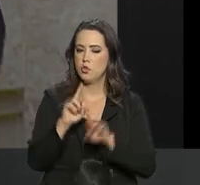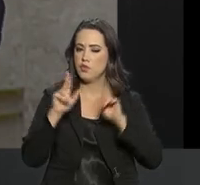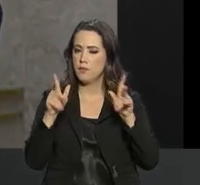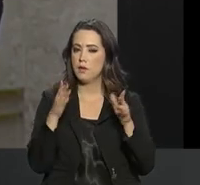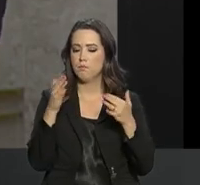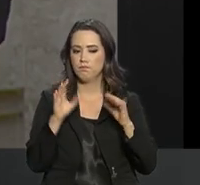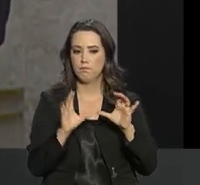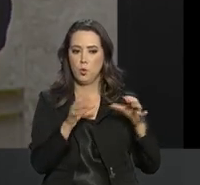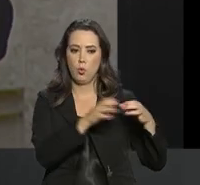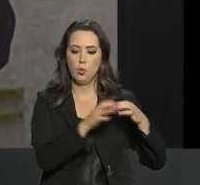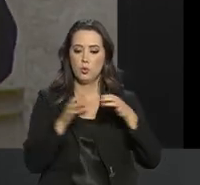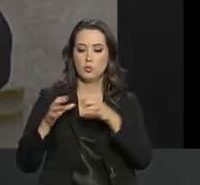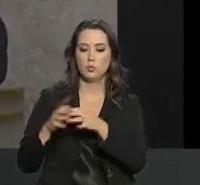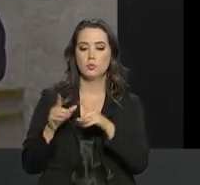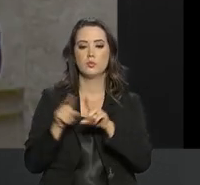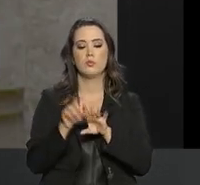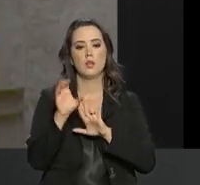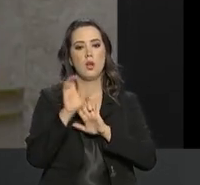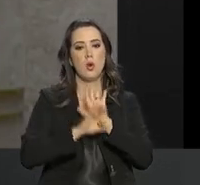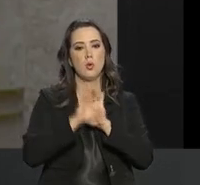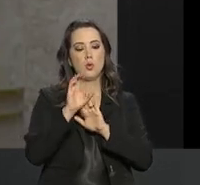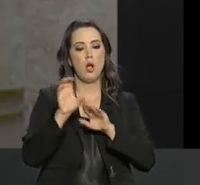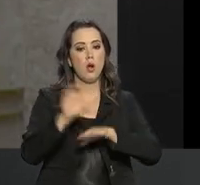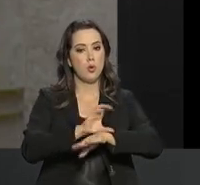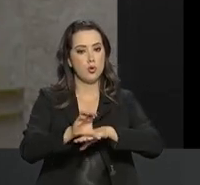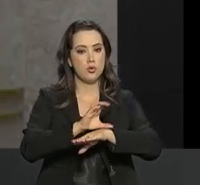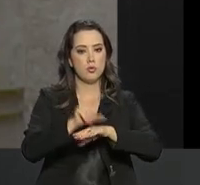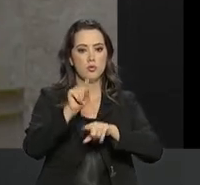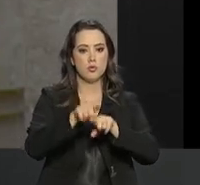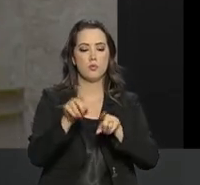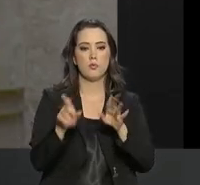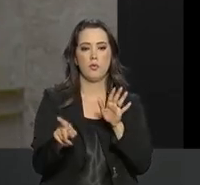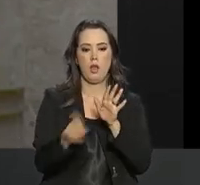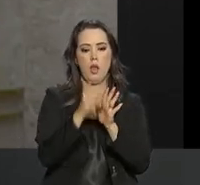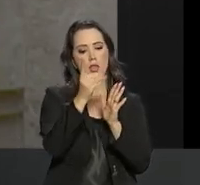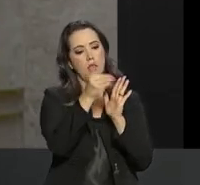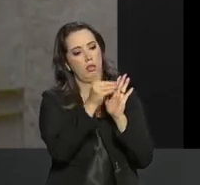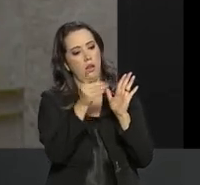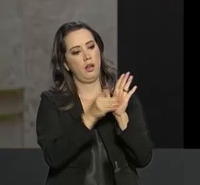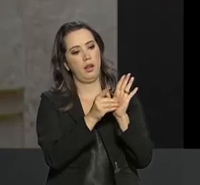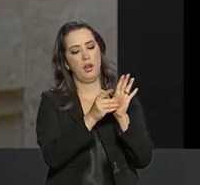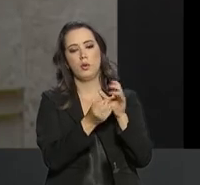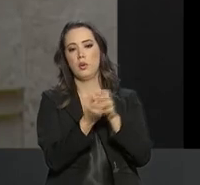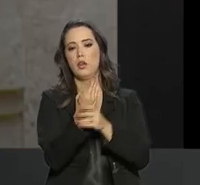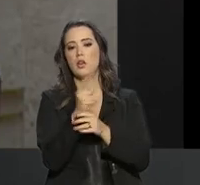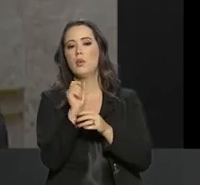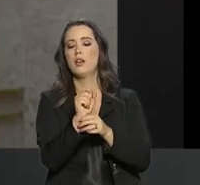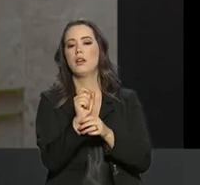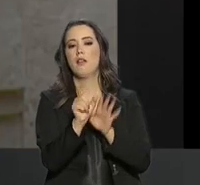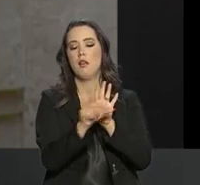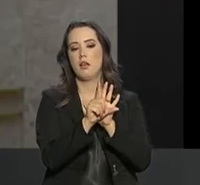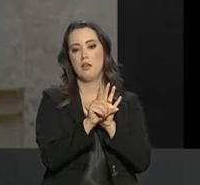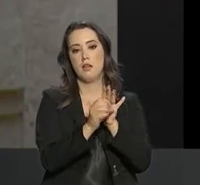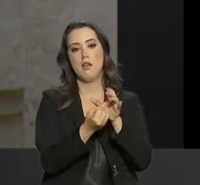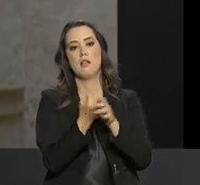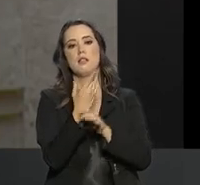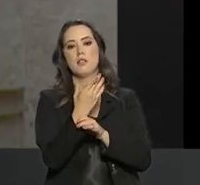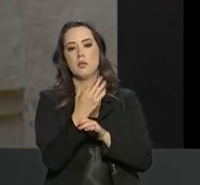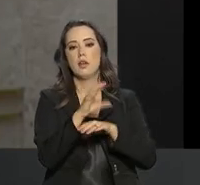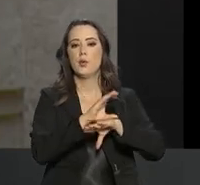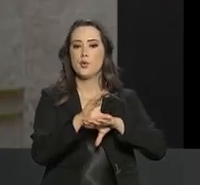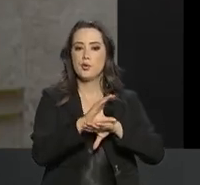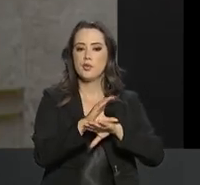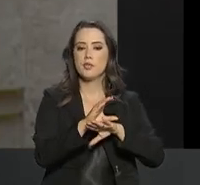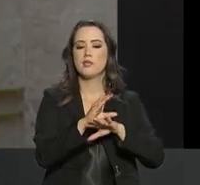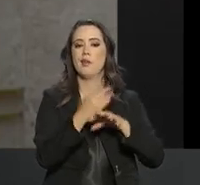não, a Constituição é o fundamento da lei, a lei é o fundamento do decreto, o decreto é o fundamento da portaria e aquela tal pirâmide. Mas quem sustenta a Constituição?